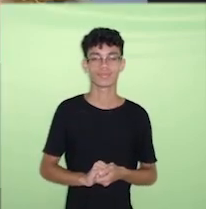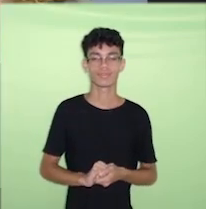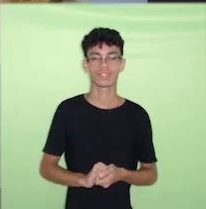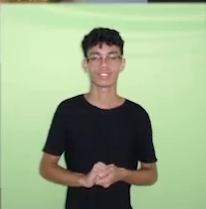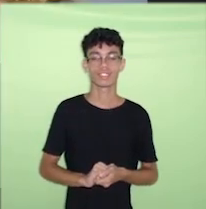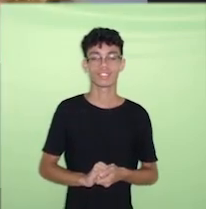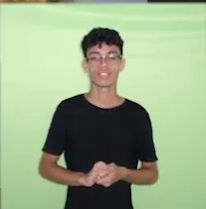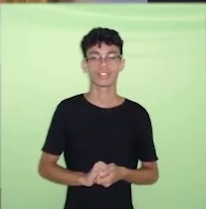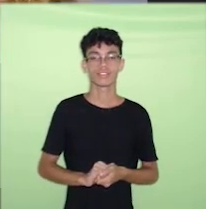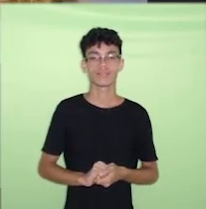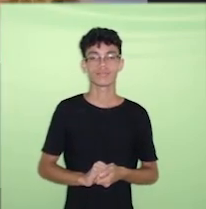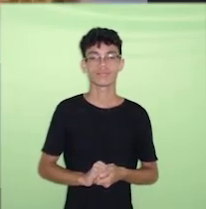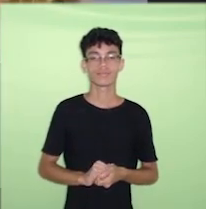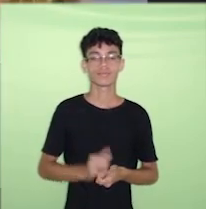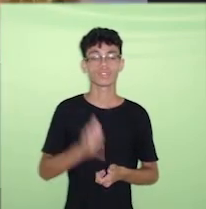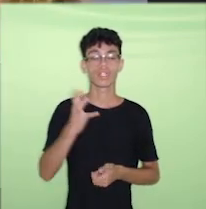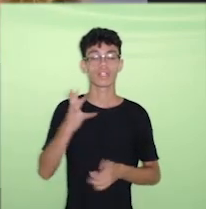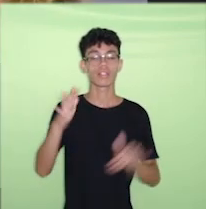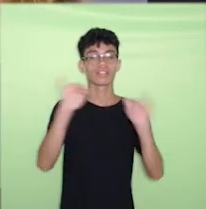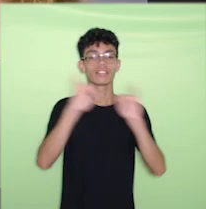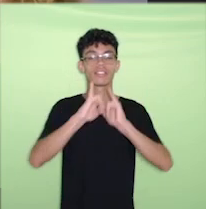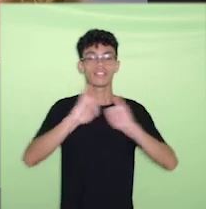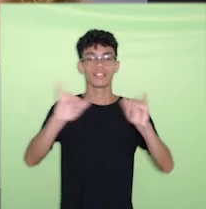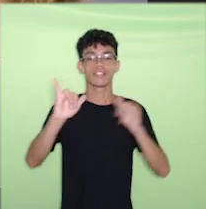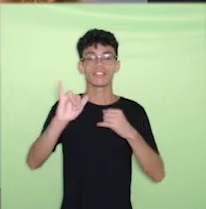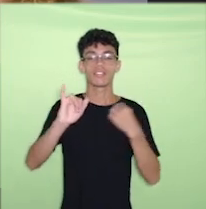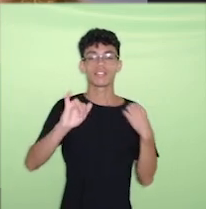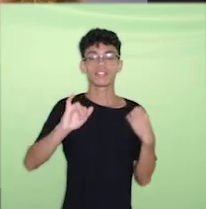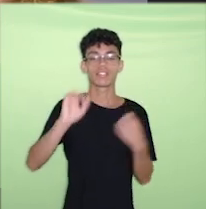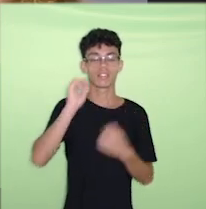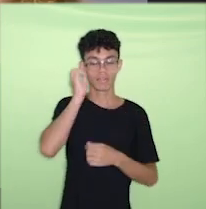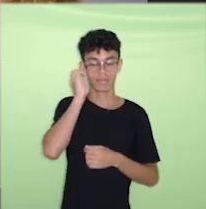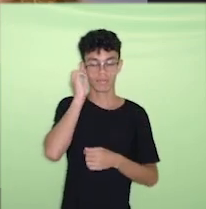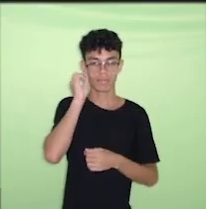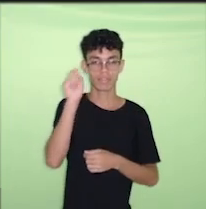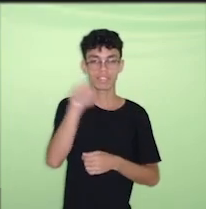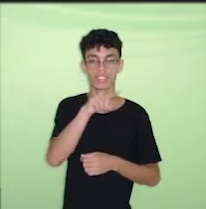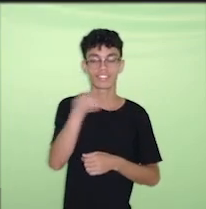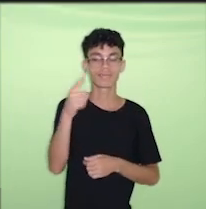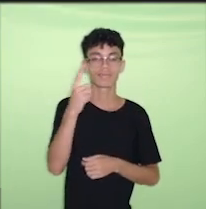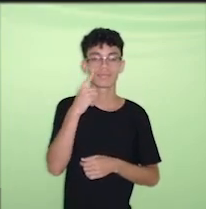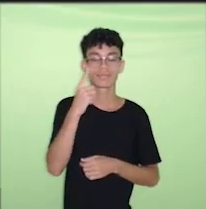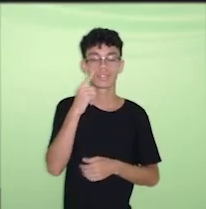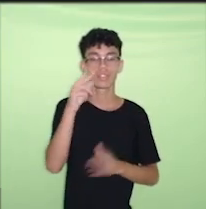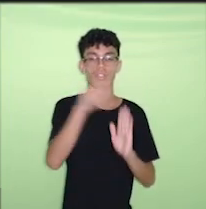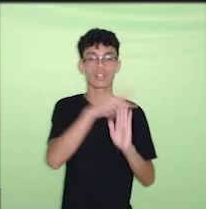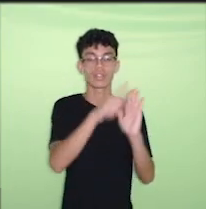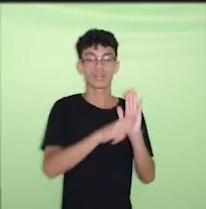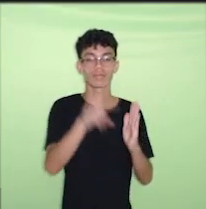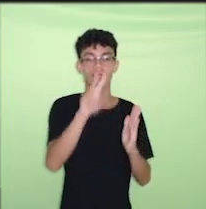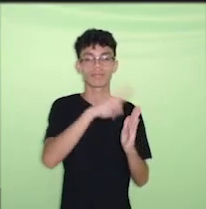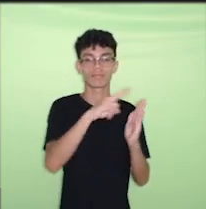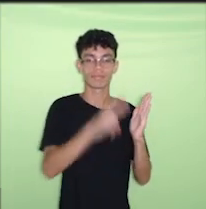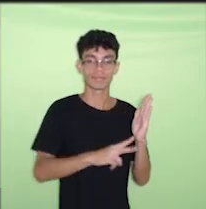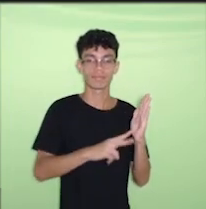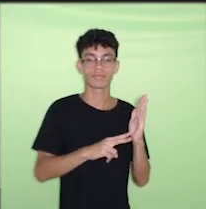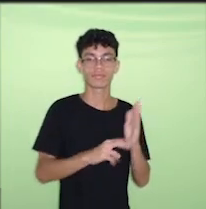eu queria só abrir um pouco com quem está assistindo, que esse projeto de